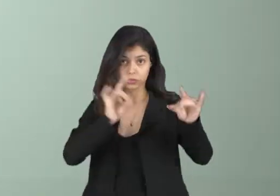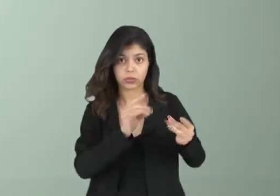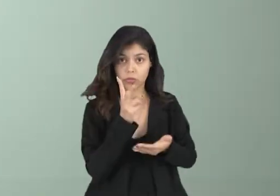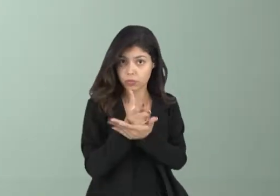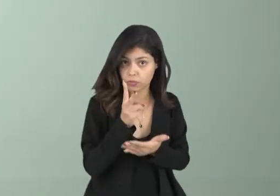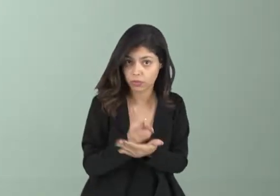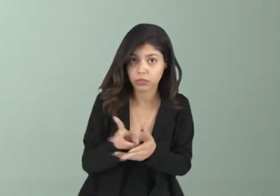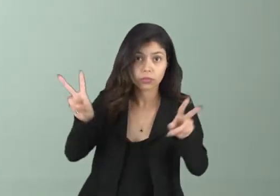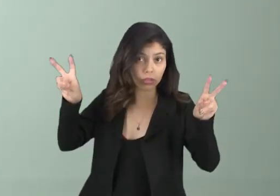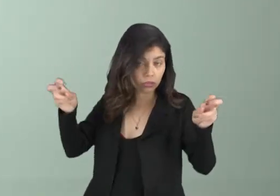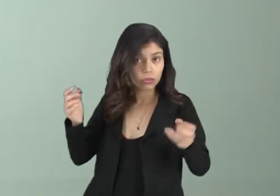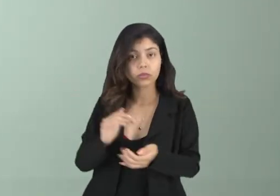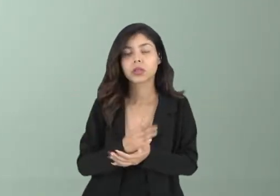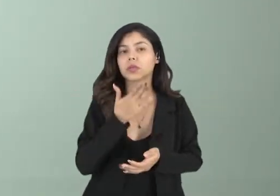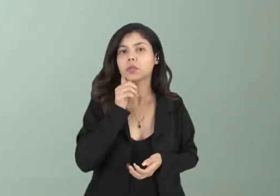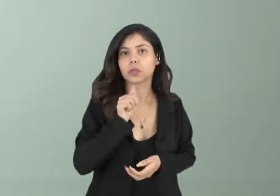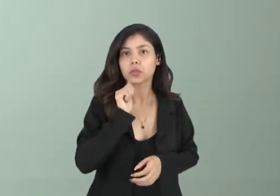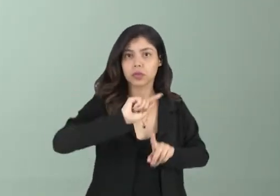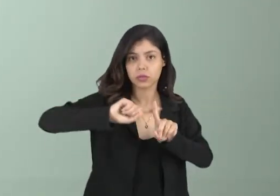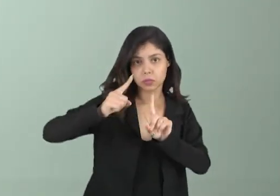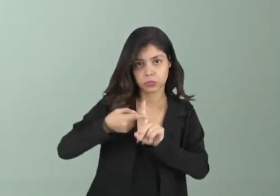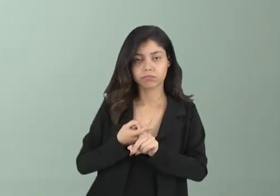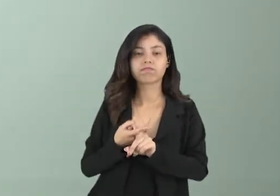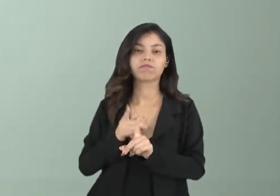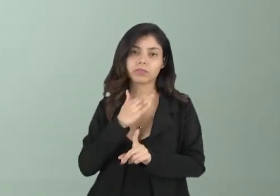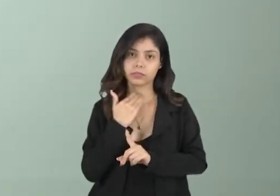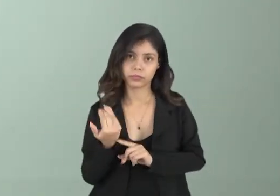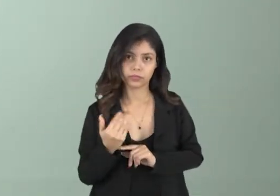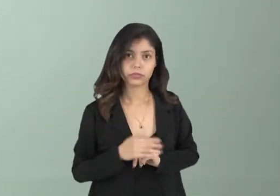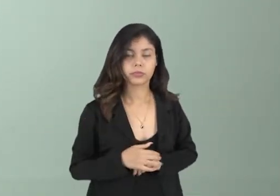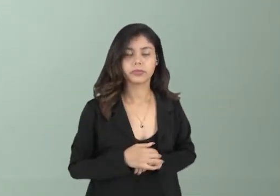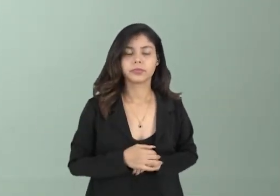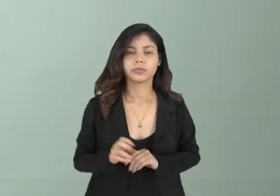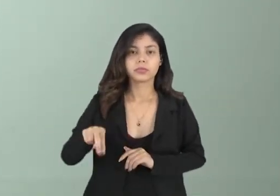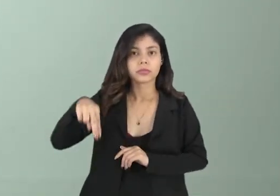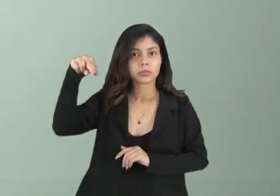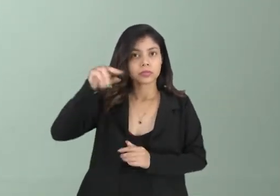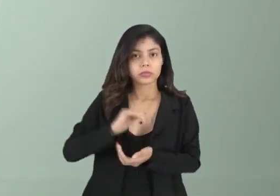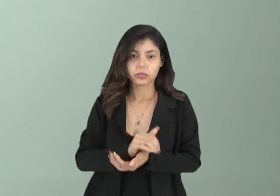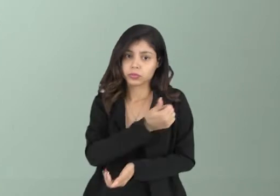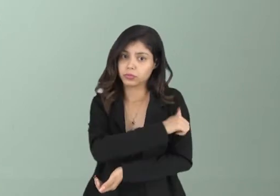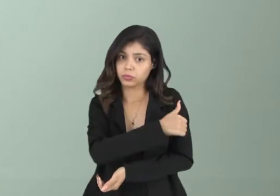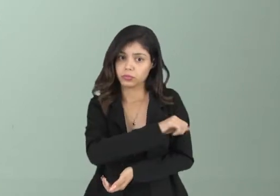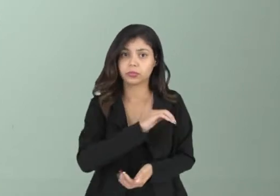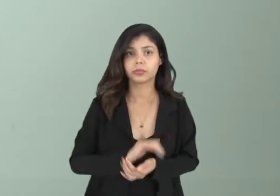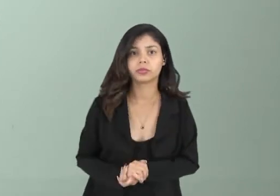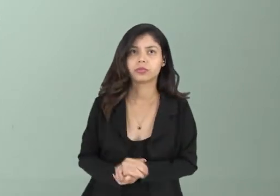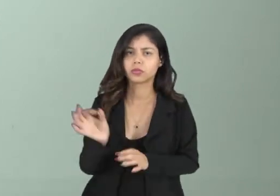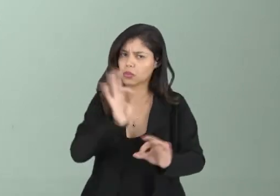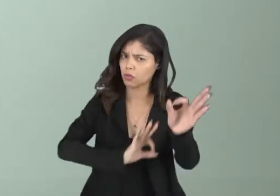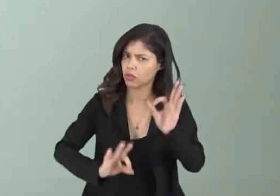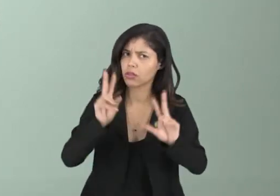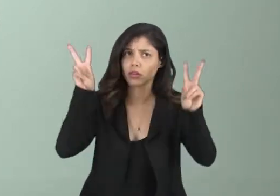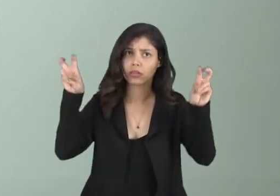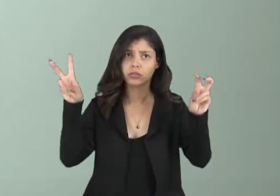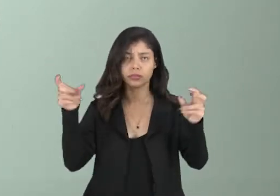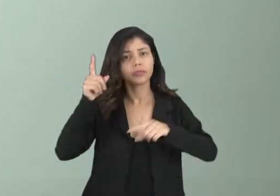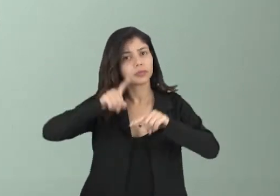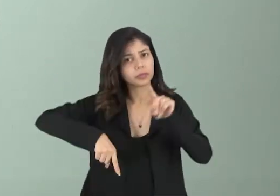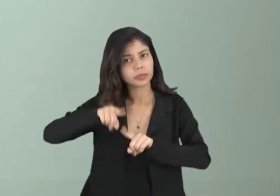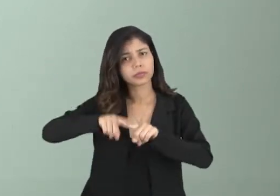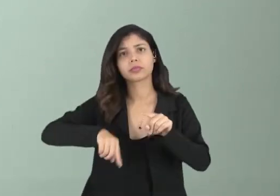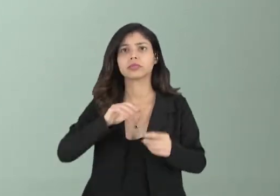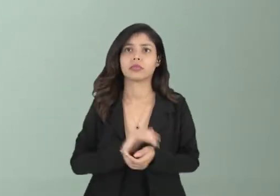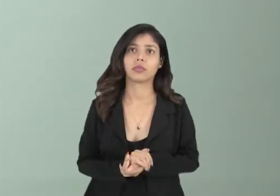mesmo assunto da mulher grávida que foi baleada e morreu na zona norte do Rio de Janeiro, a organização dos títulos da